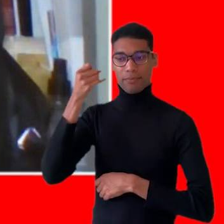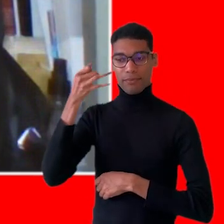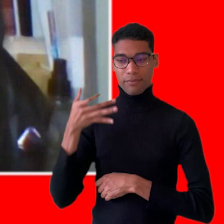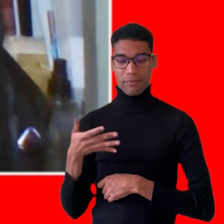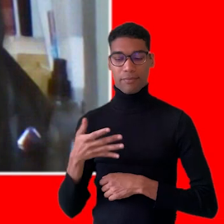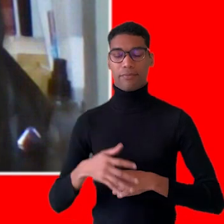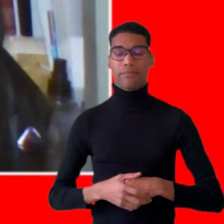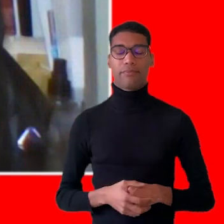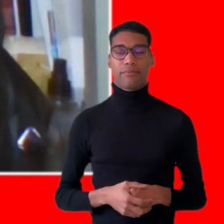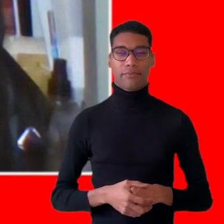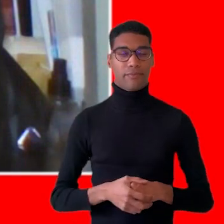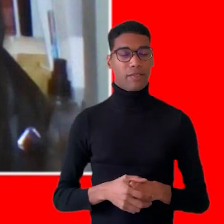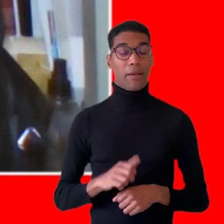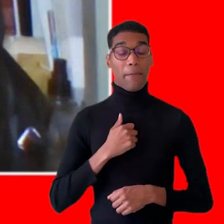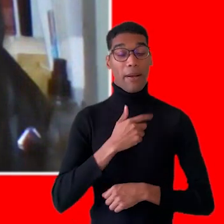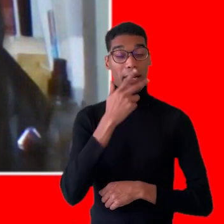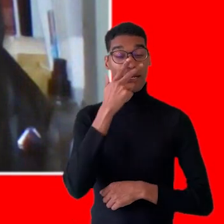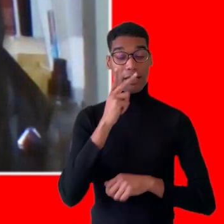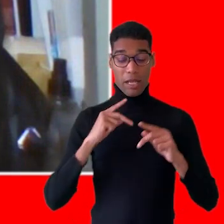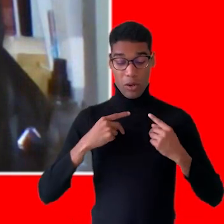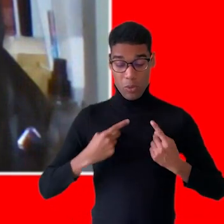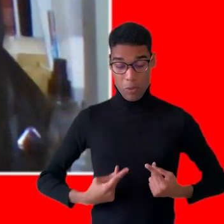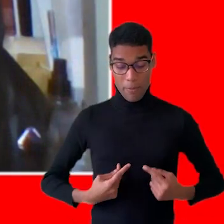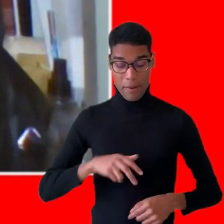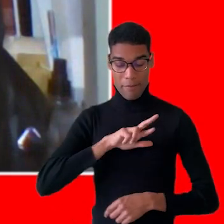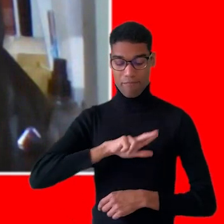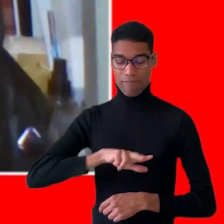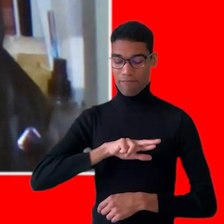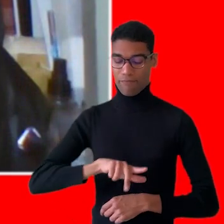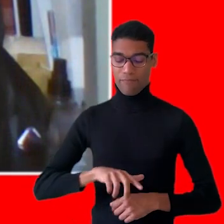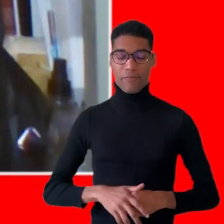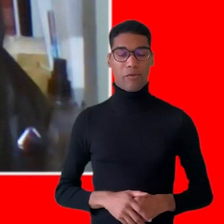eram consideradas inumanas.